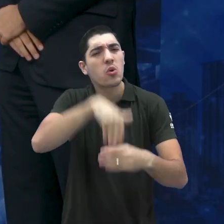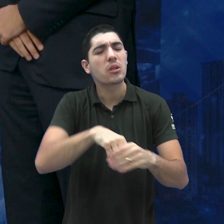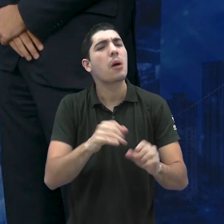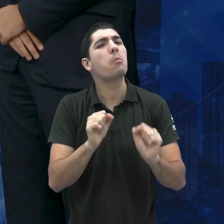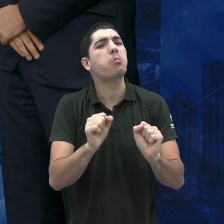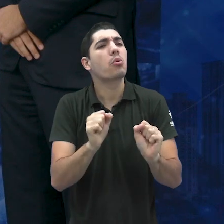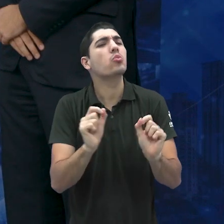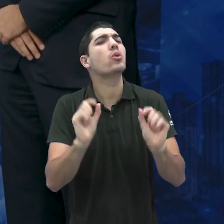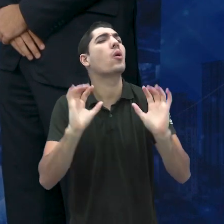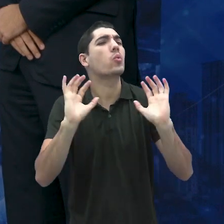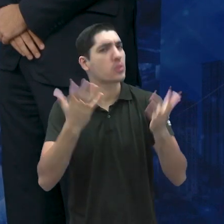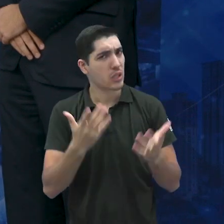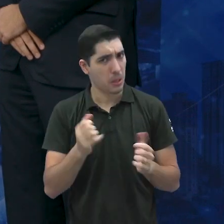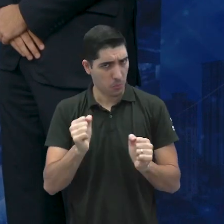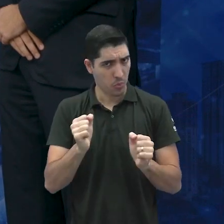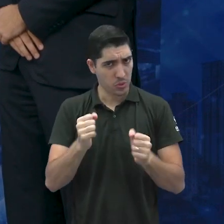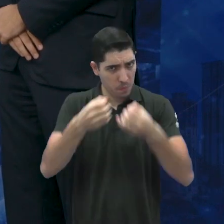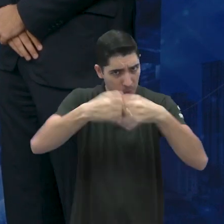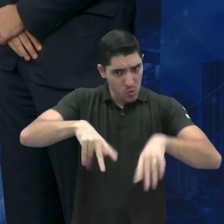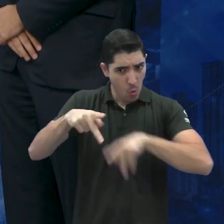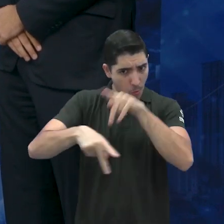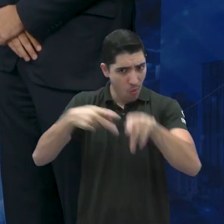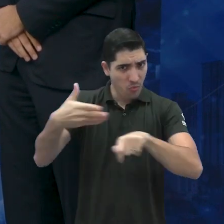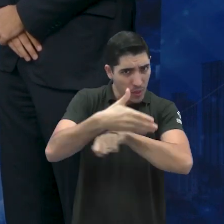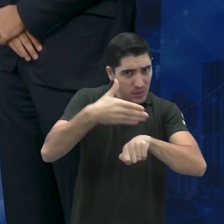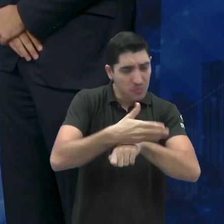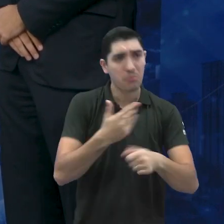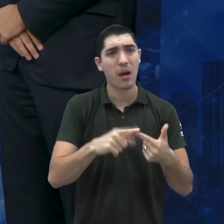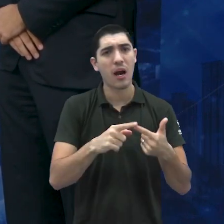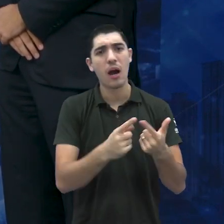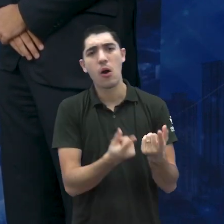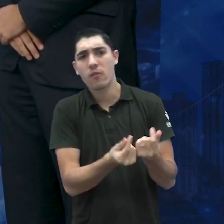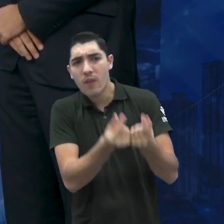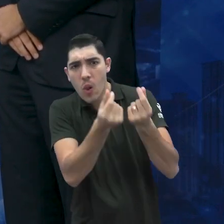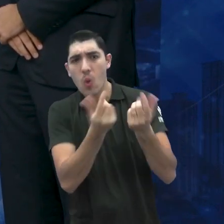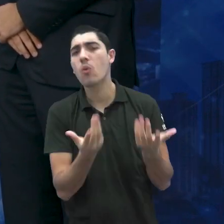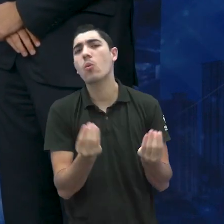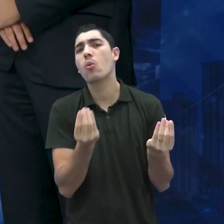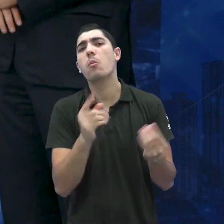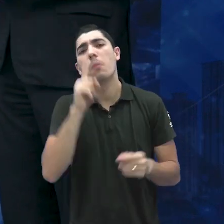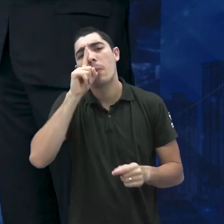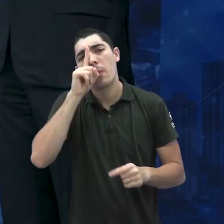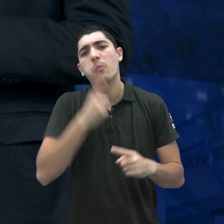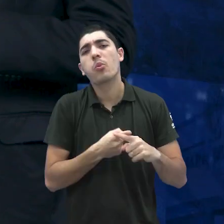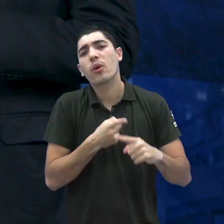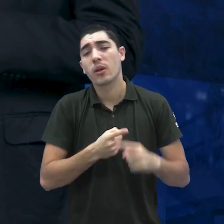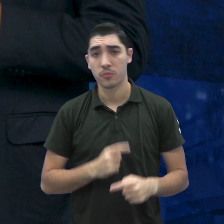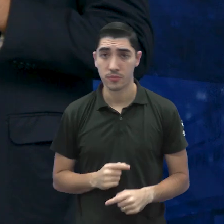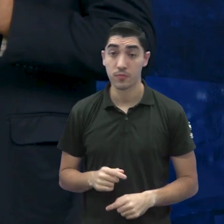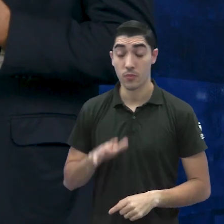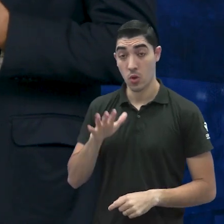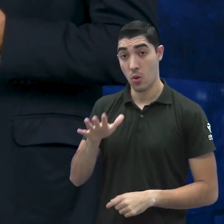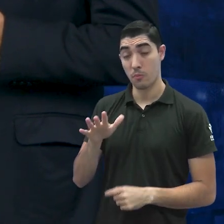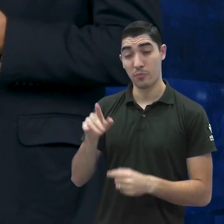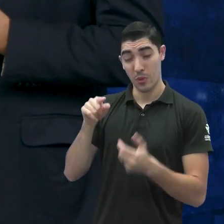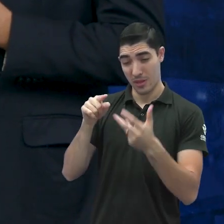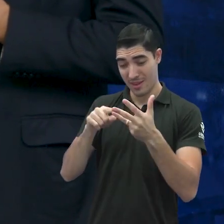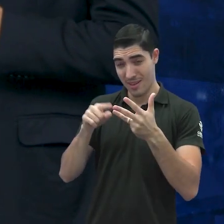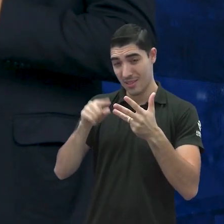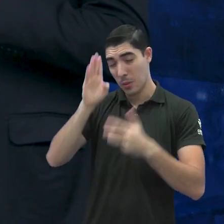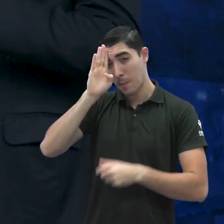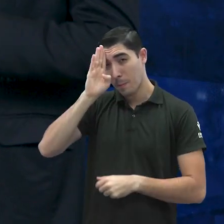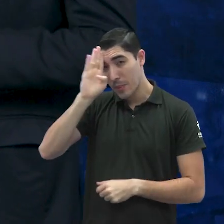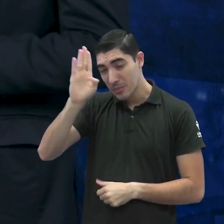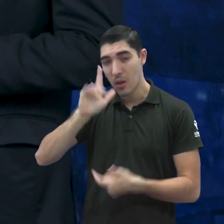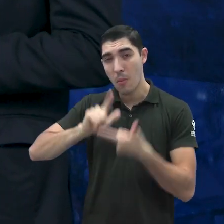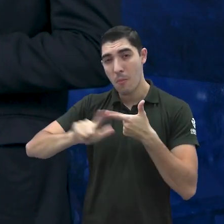pode acabar afetando participação popular, questão de custos também. Quais são os riscos? O grande ponto, a grande alegação, o